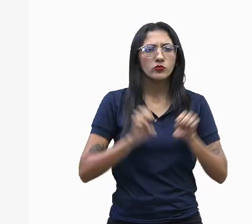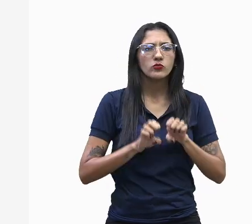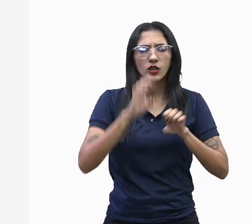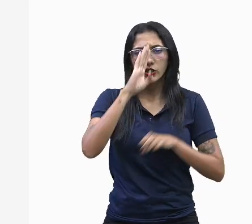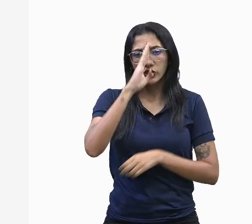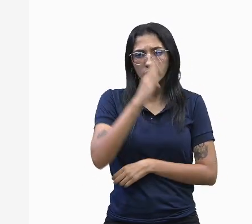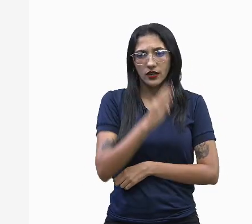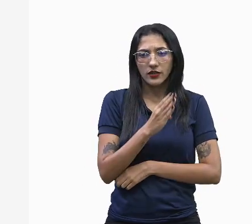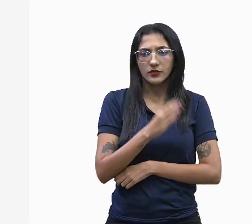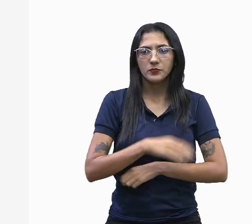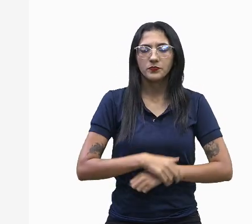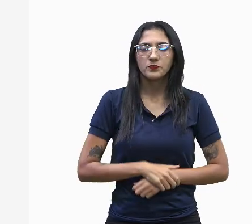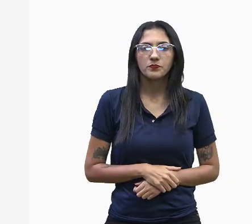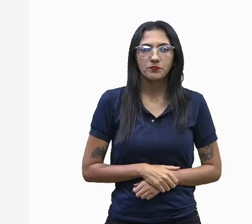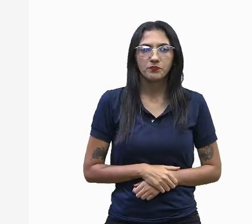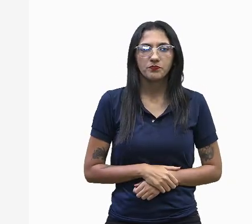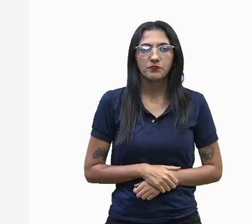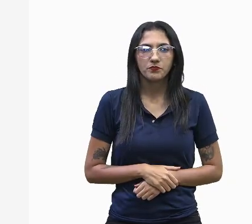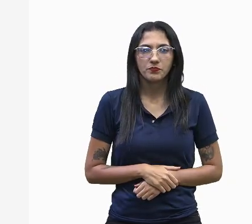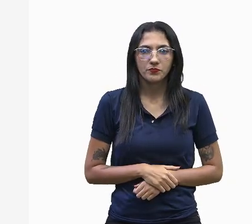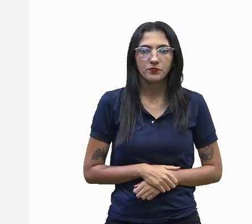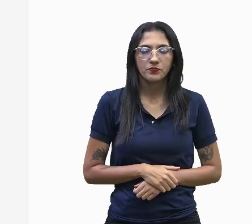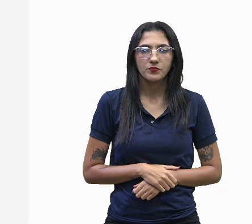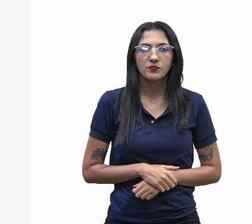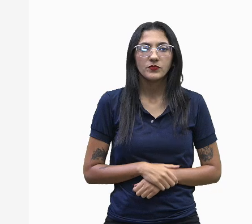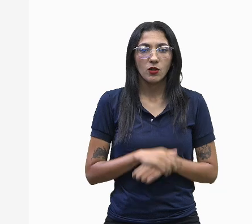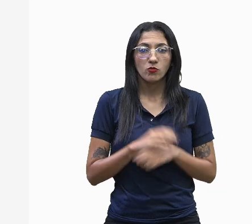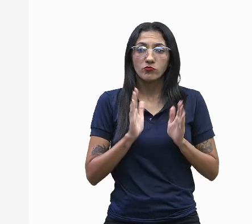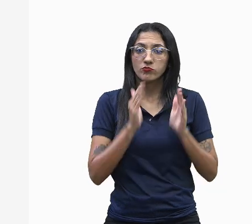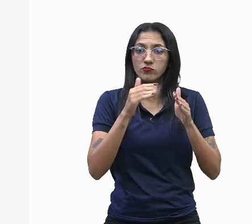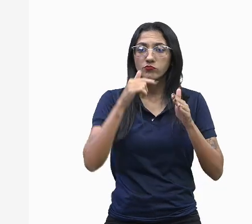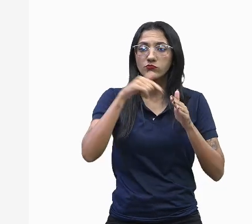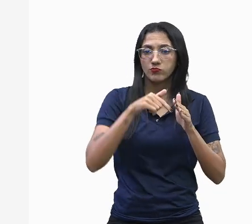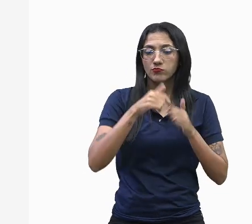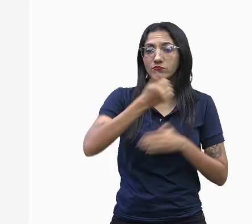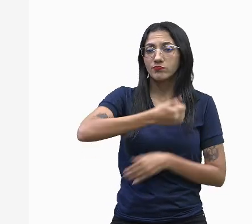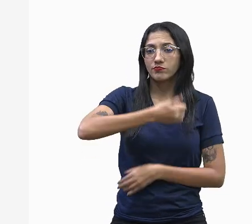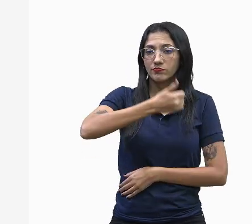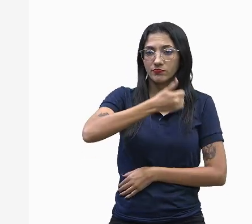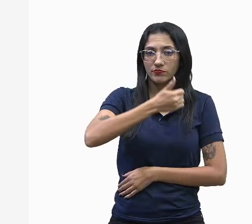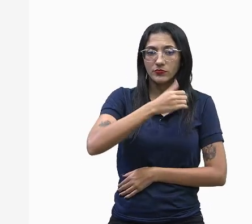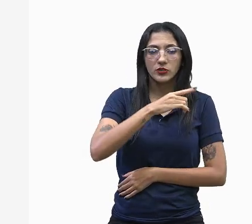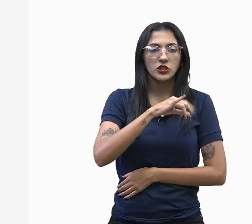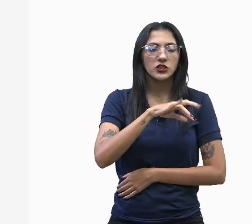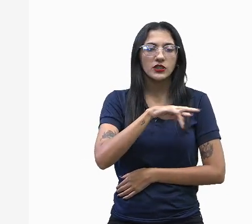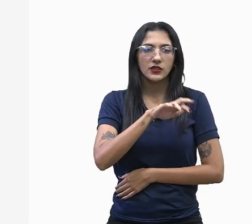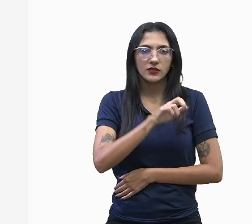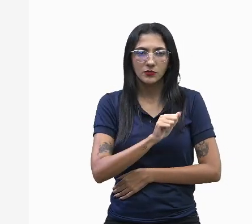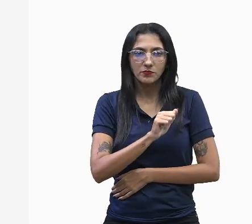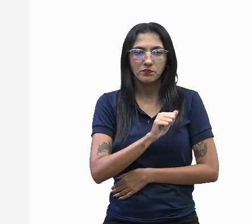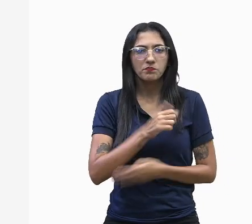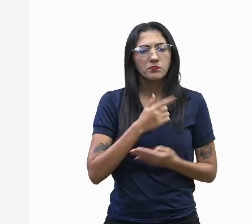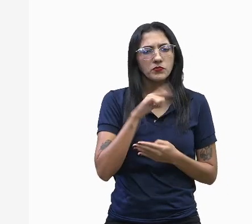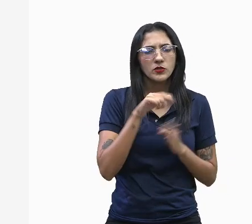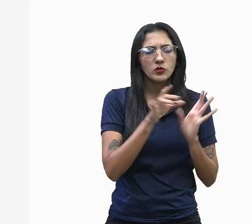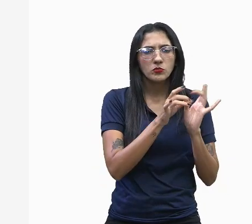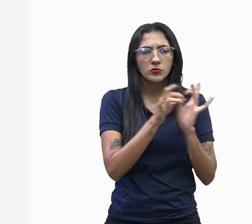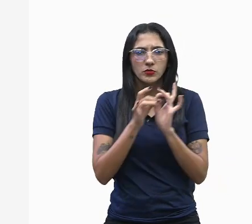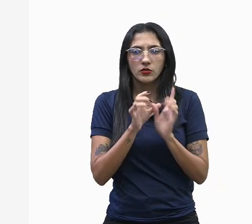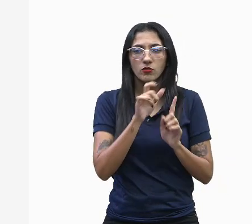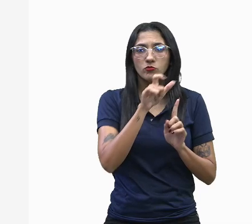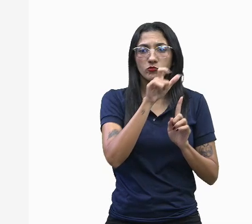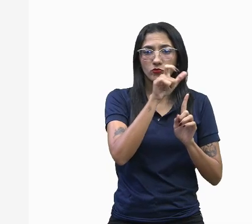Então, nós temos a estrutura direta dentro do texto jornalístico. A combinação